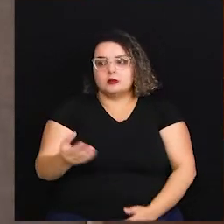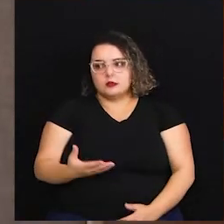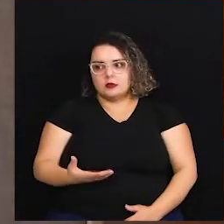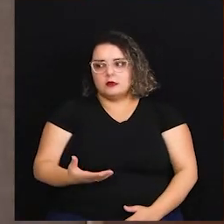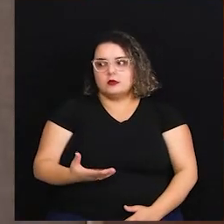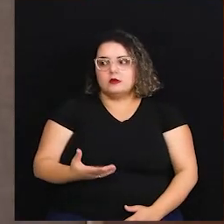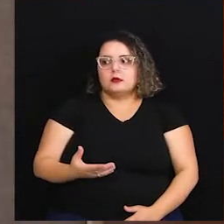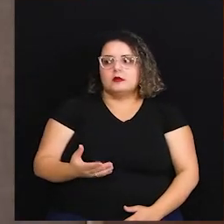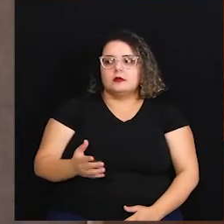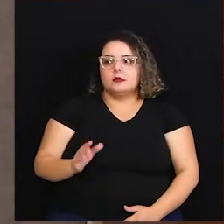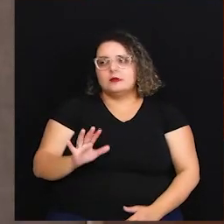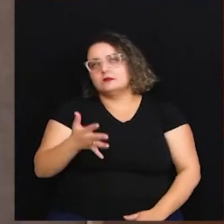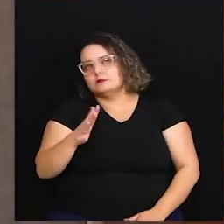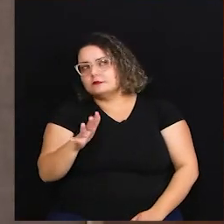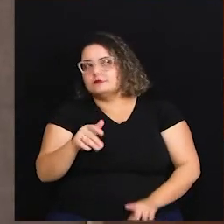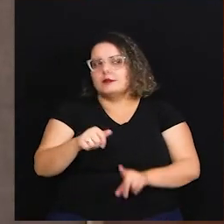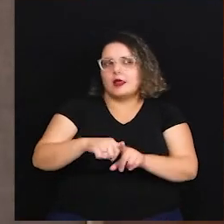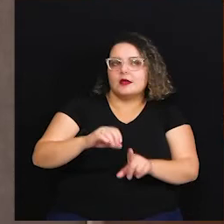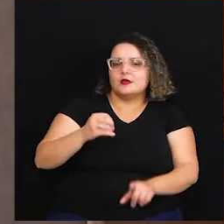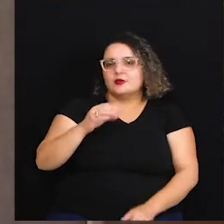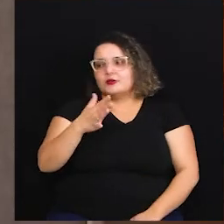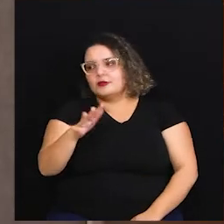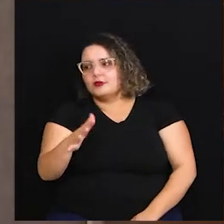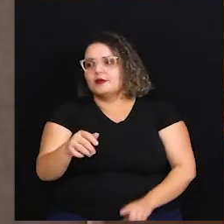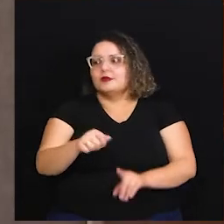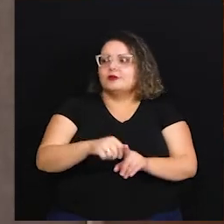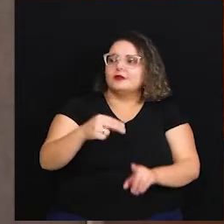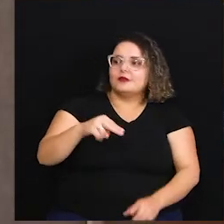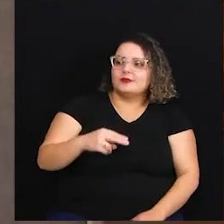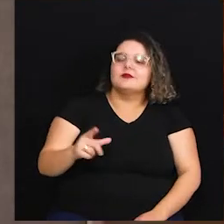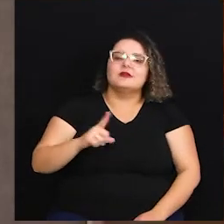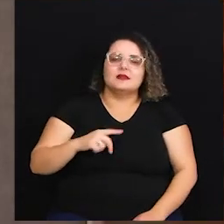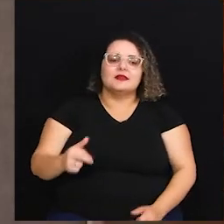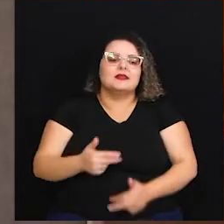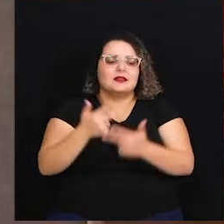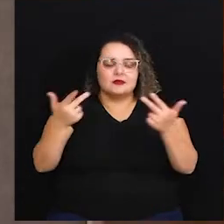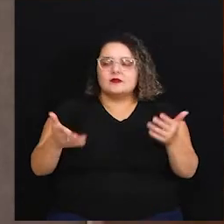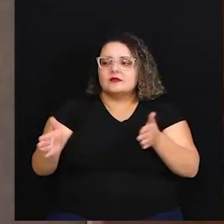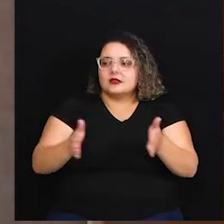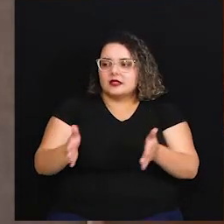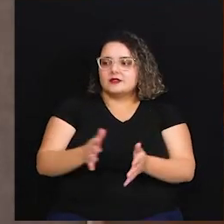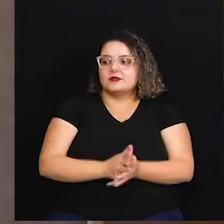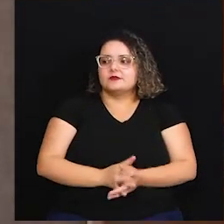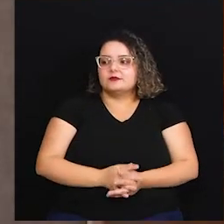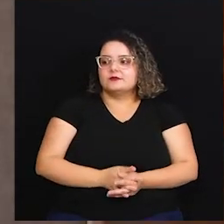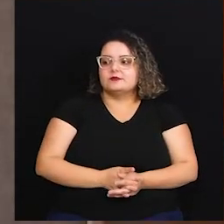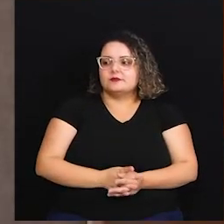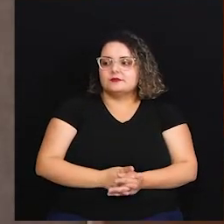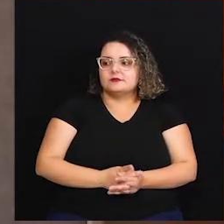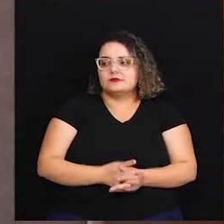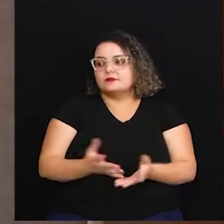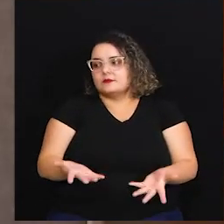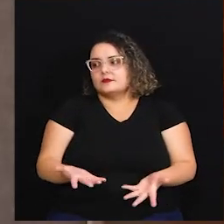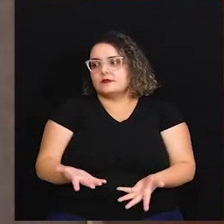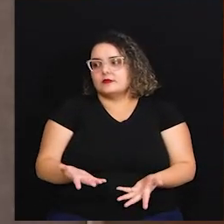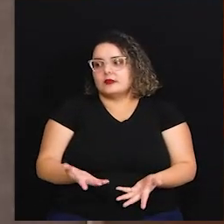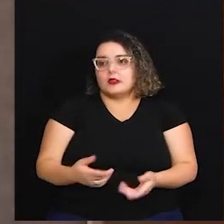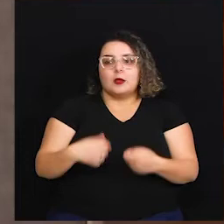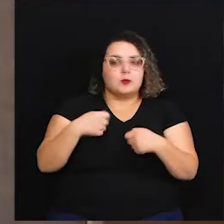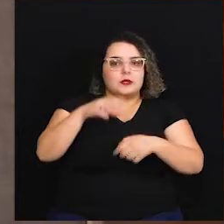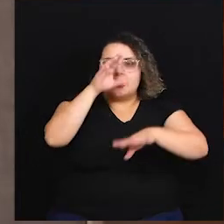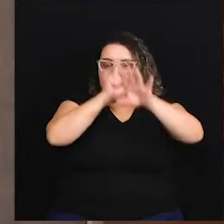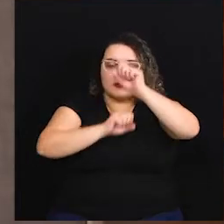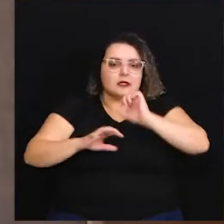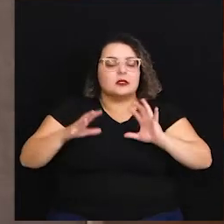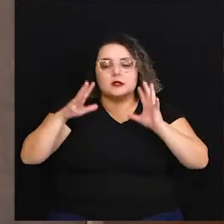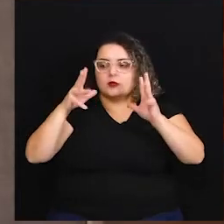criando uma nova coleção, que vai sair agora entre outubro e novembro, tem novidade aí. Que legal. E é isso, eu